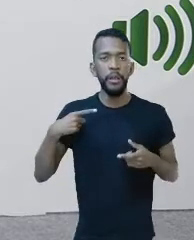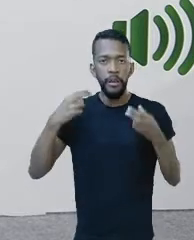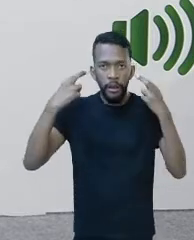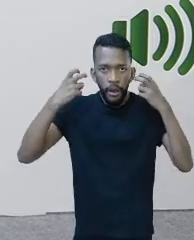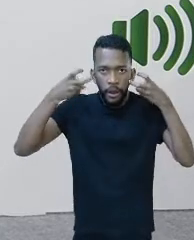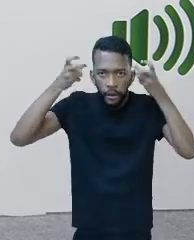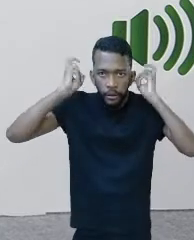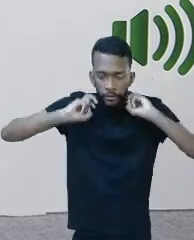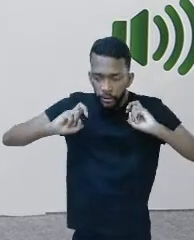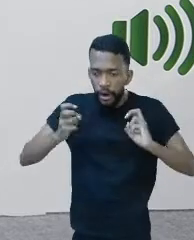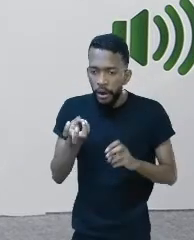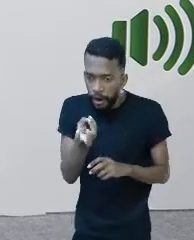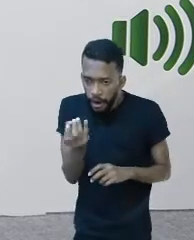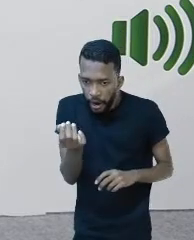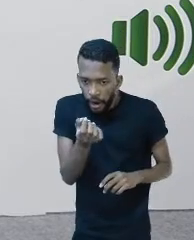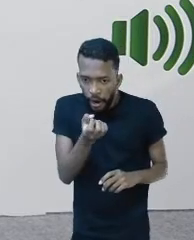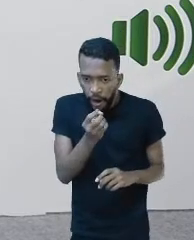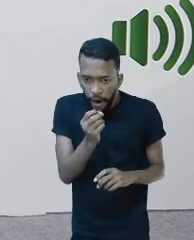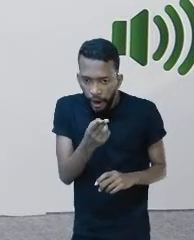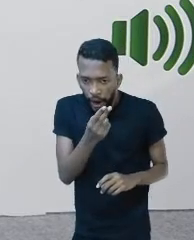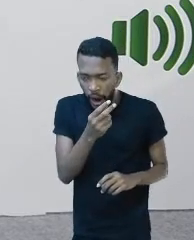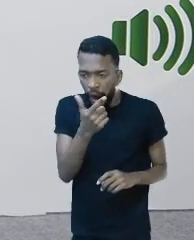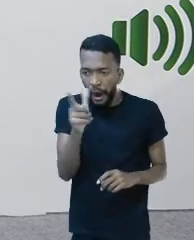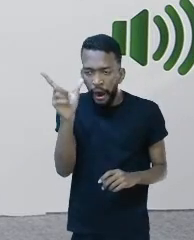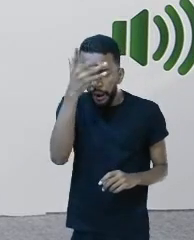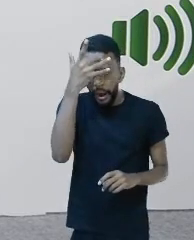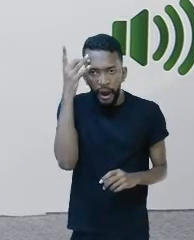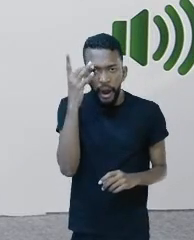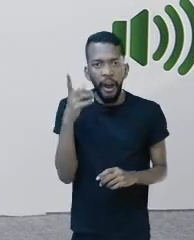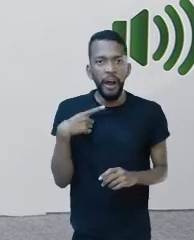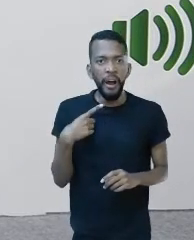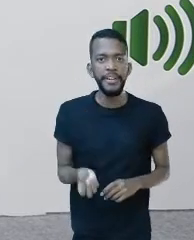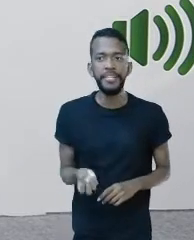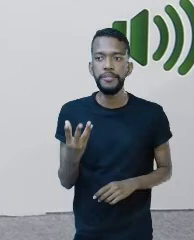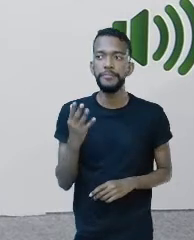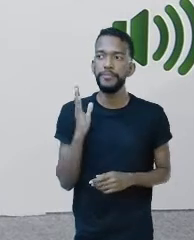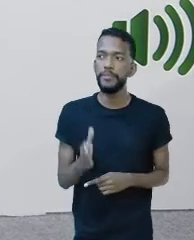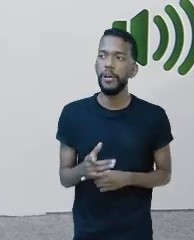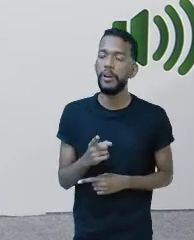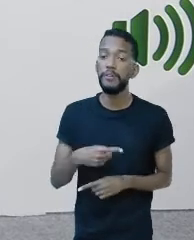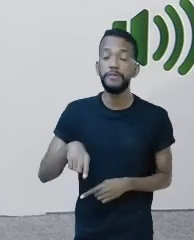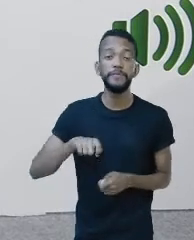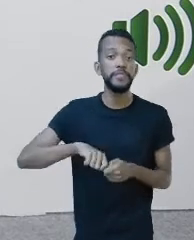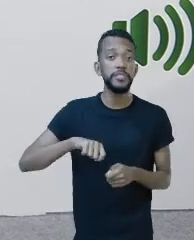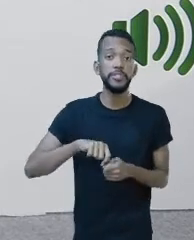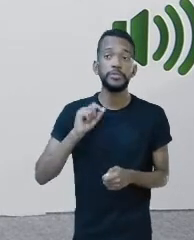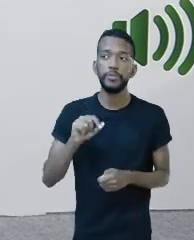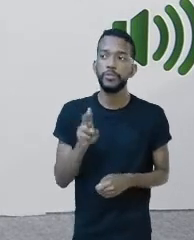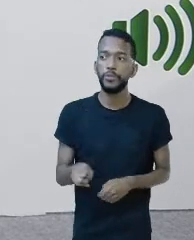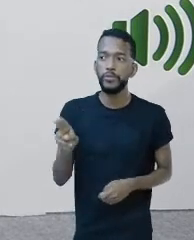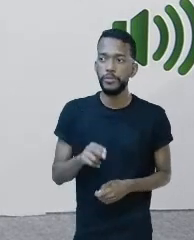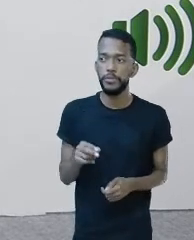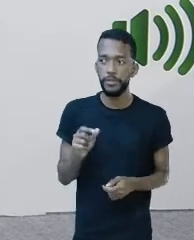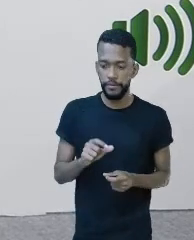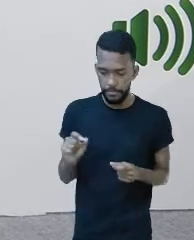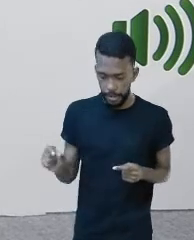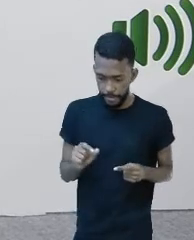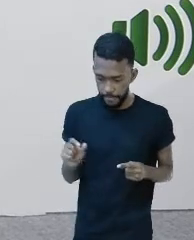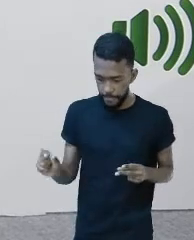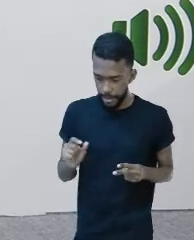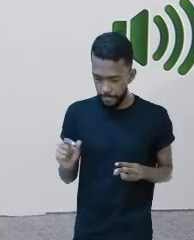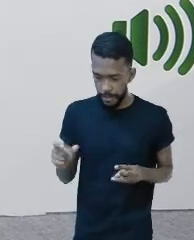precisavam contar as ovelhas ou outro animal que eles criassem. Aí o que é que eles faziam? Usavam pedrinhas,